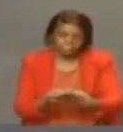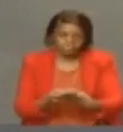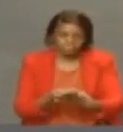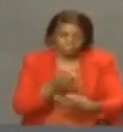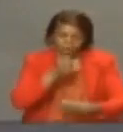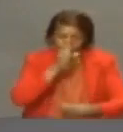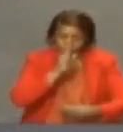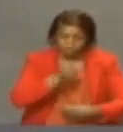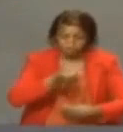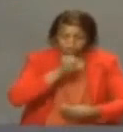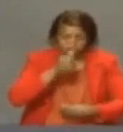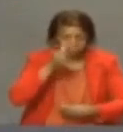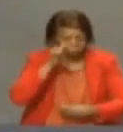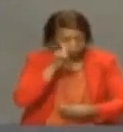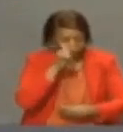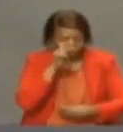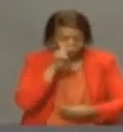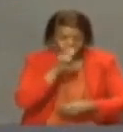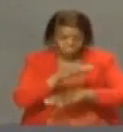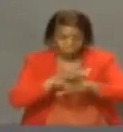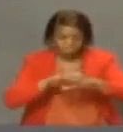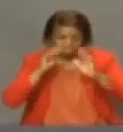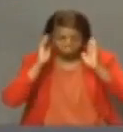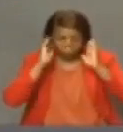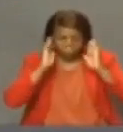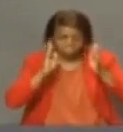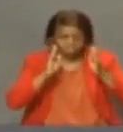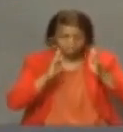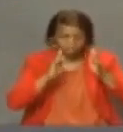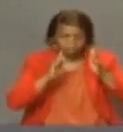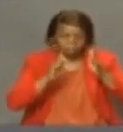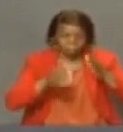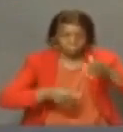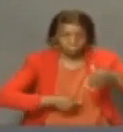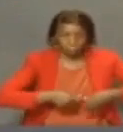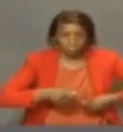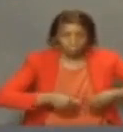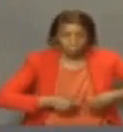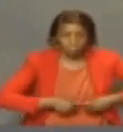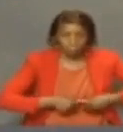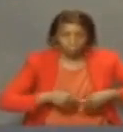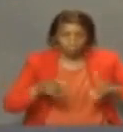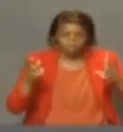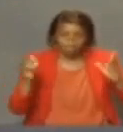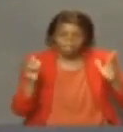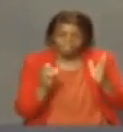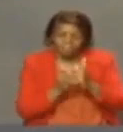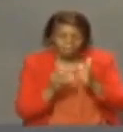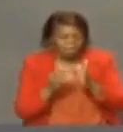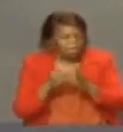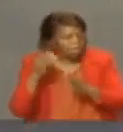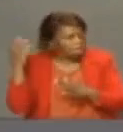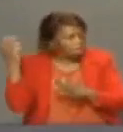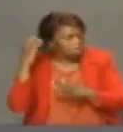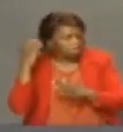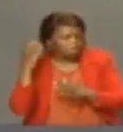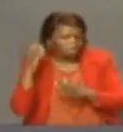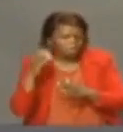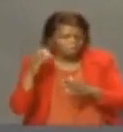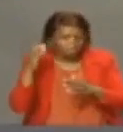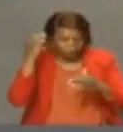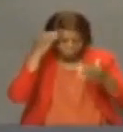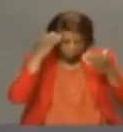se deixarem influenciar por aqueles que não tem condições de resolver os problemas que mais preocupam essa